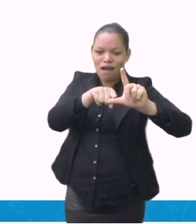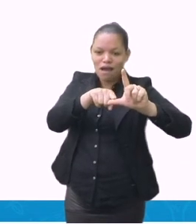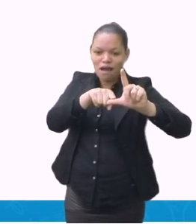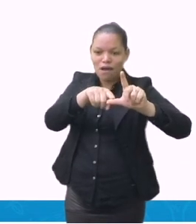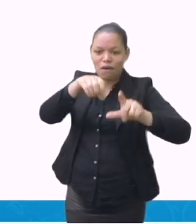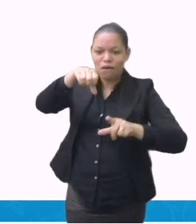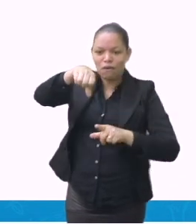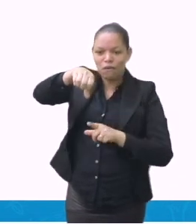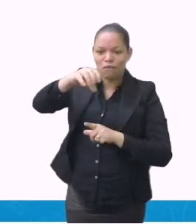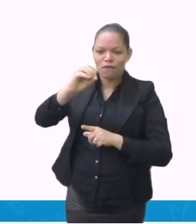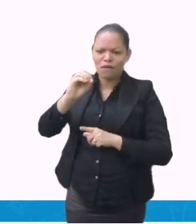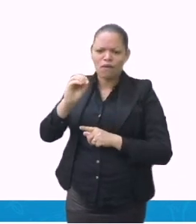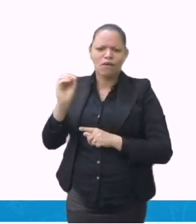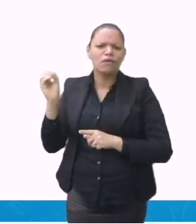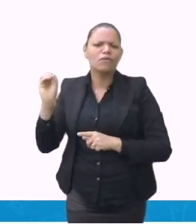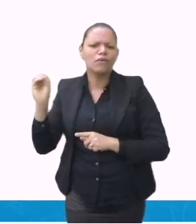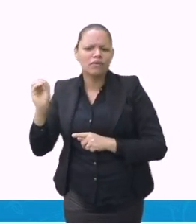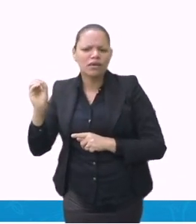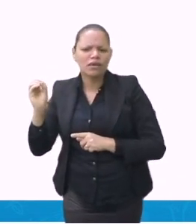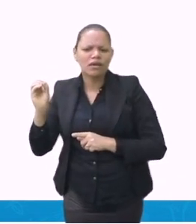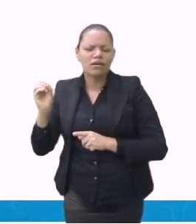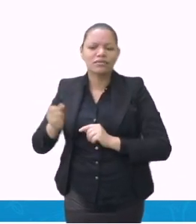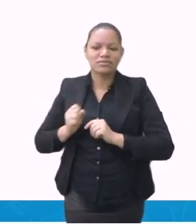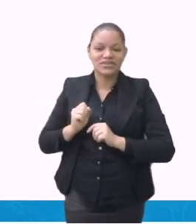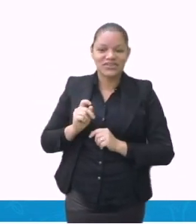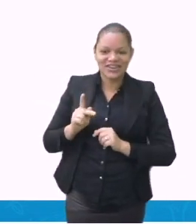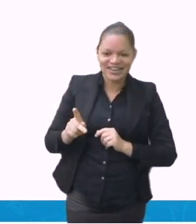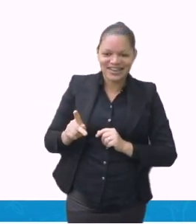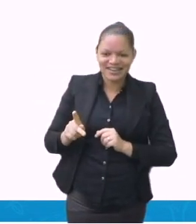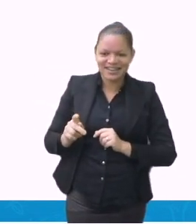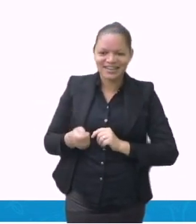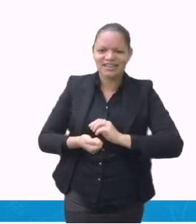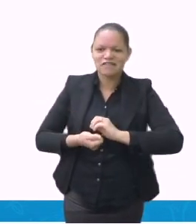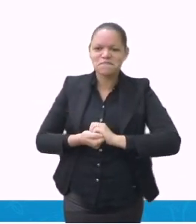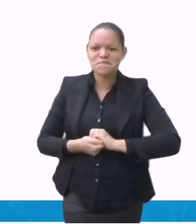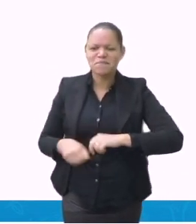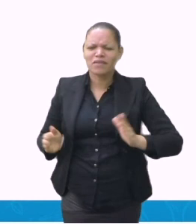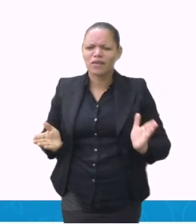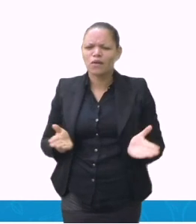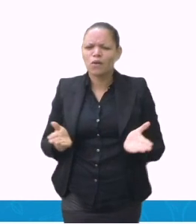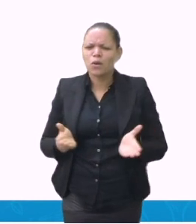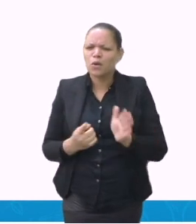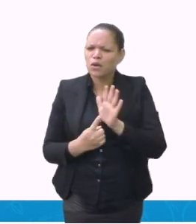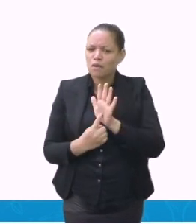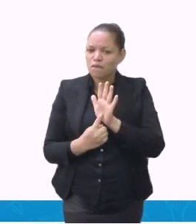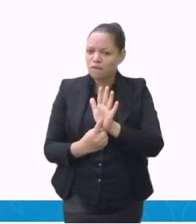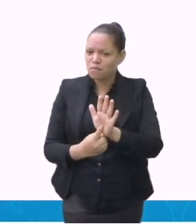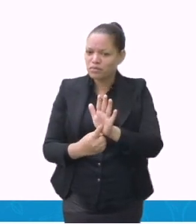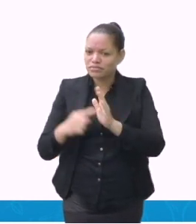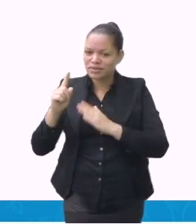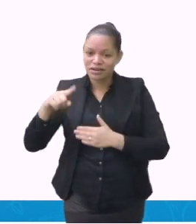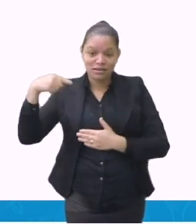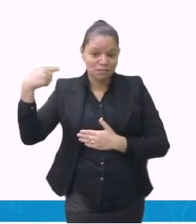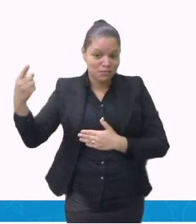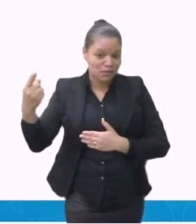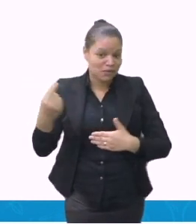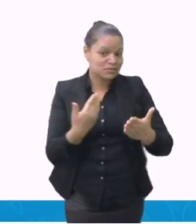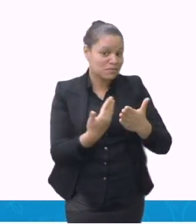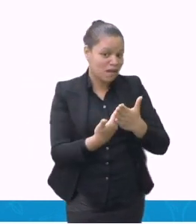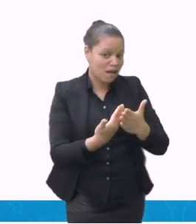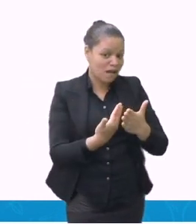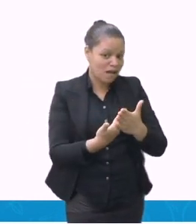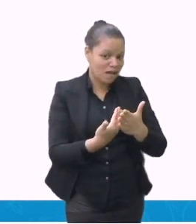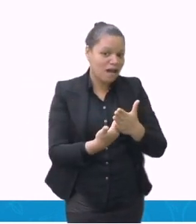Falando em ângulos, nós vamos estudar juntos um pouquinho mais sobre ângulos na nossa próxima aula, pois essa é